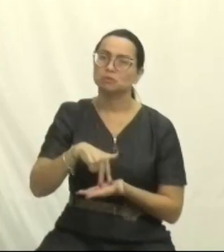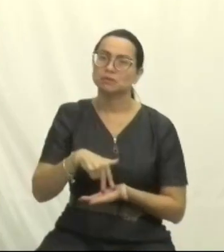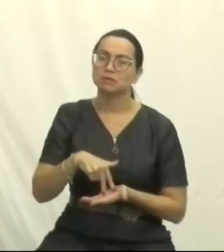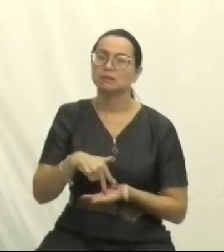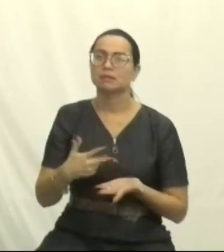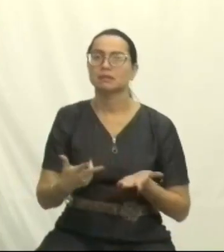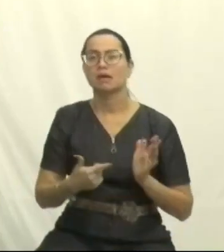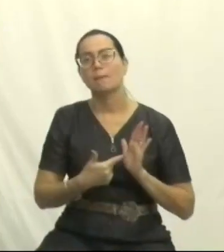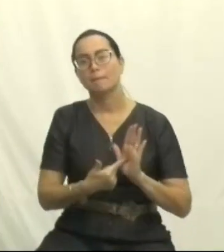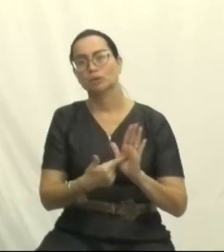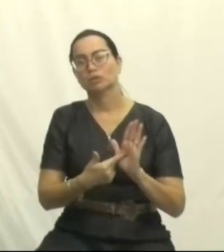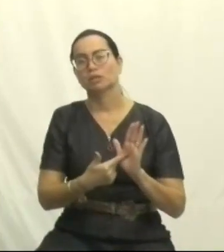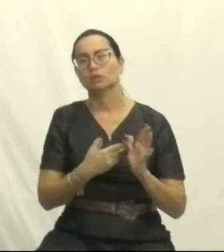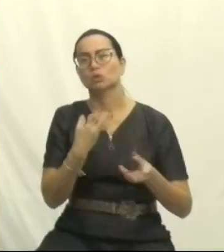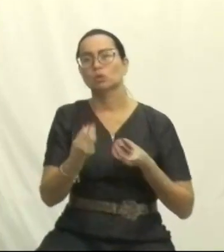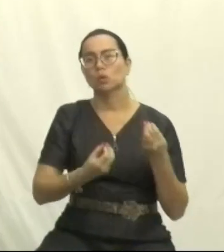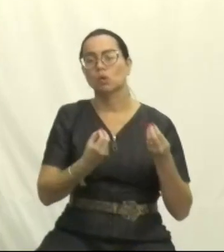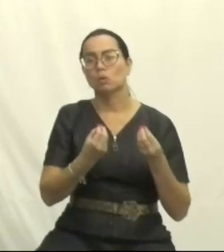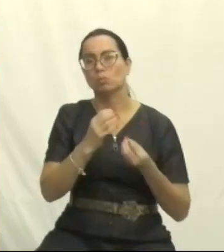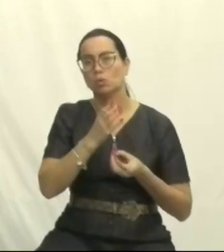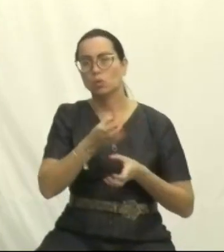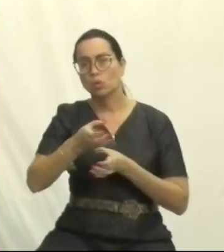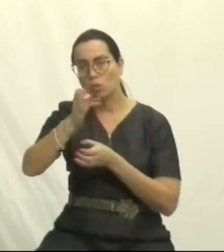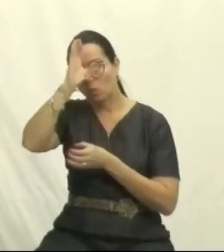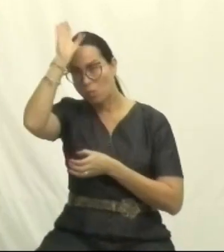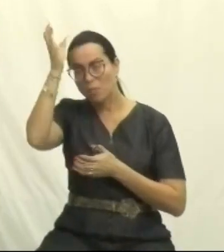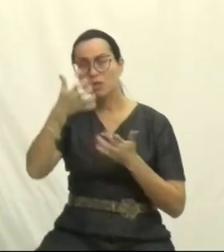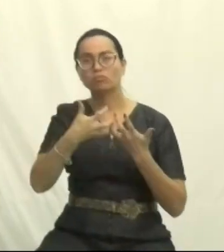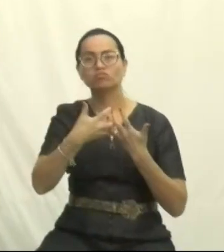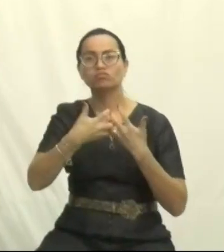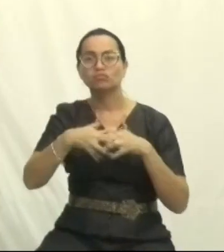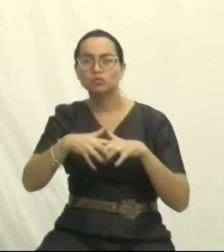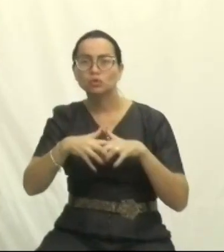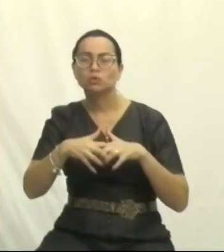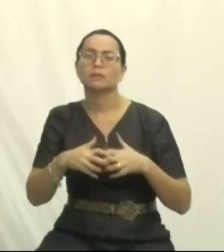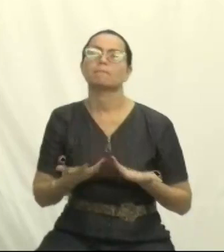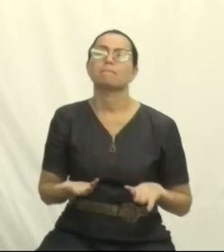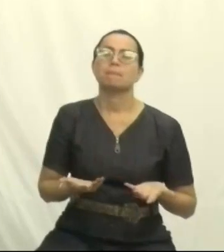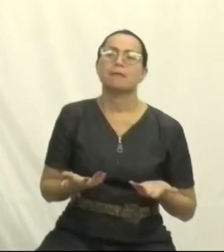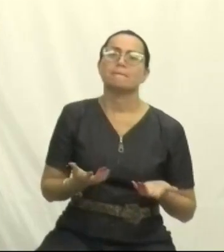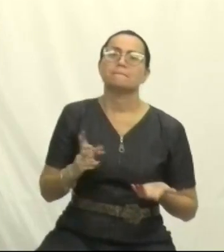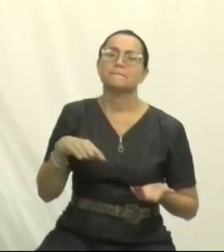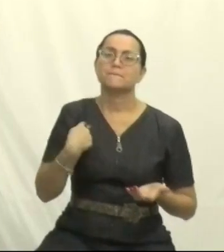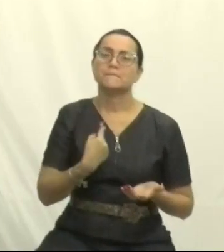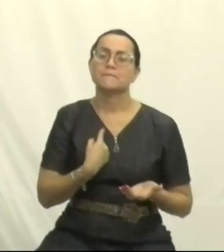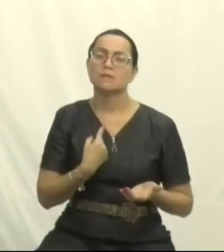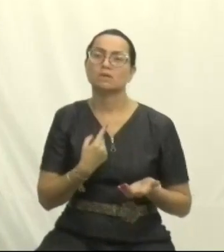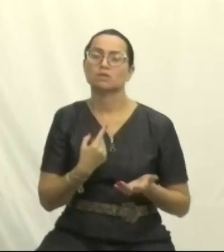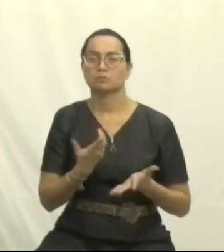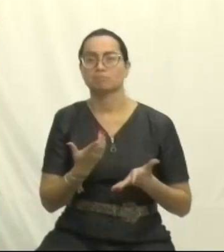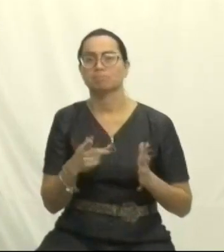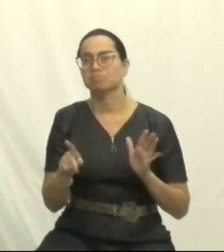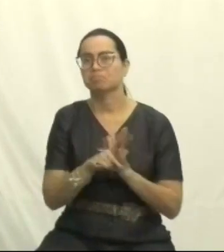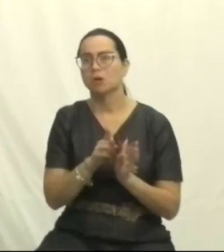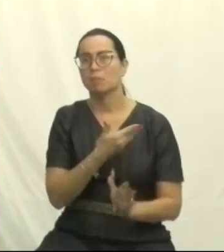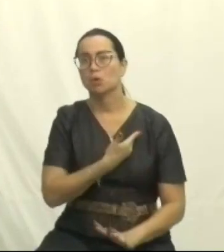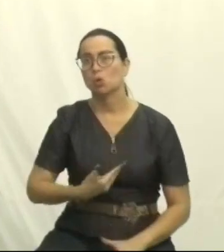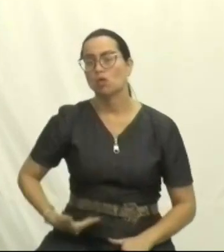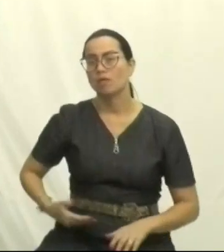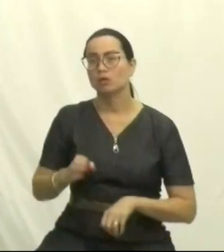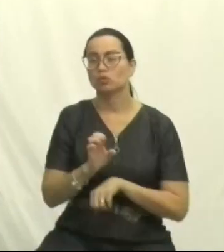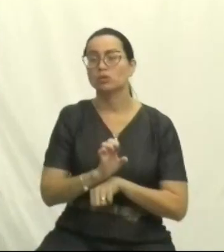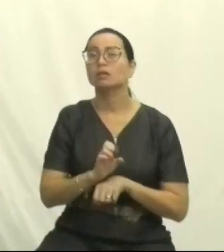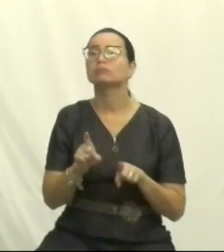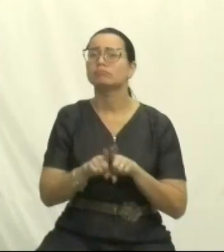apresentando a atividade do bombeiro. Eu costumo falar também que, embora sejamos órgãos estaduais, as coisas acontecem no município.